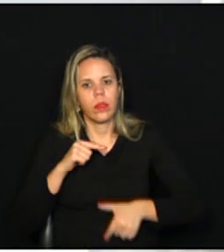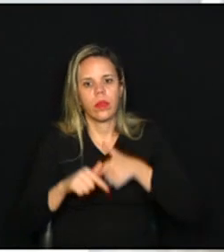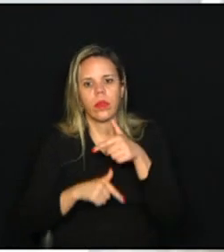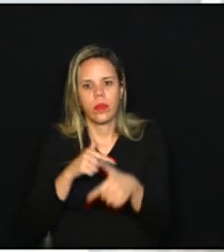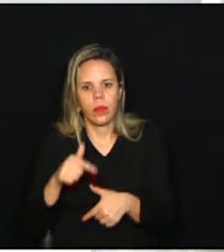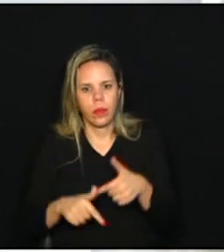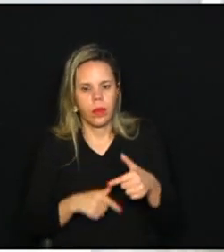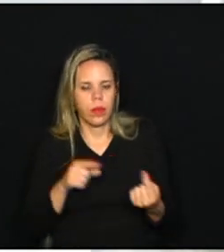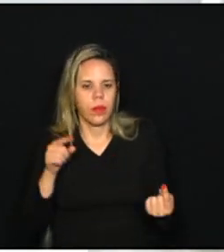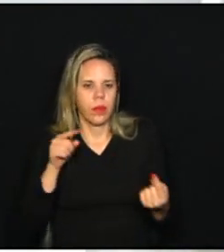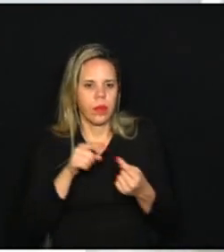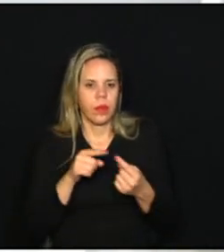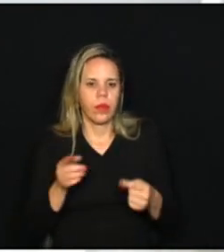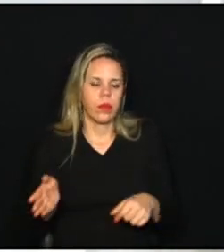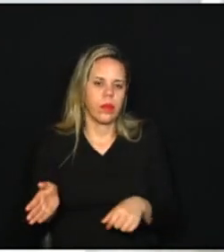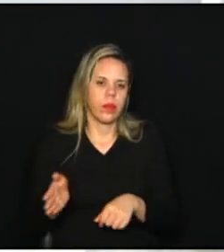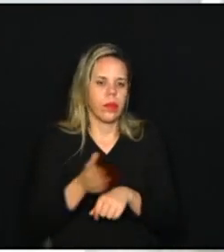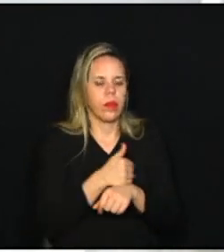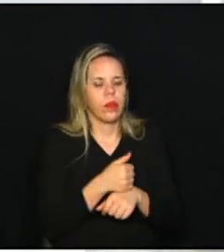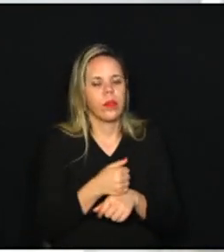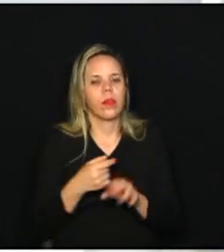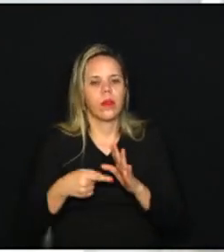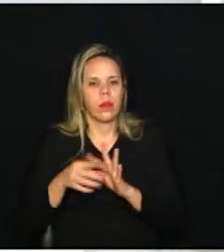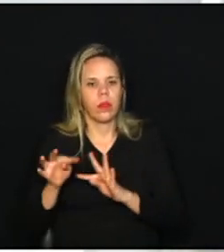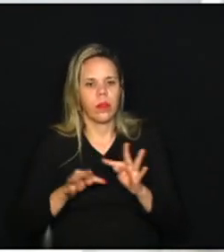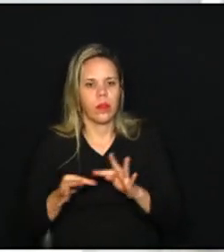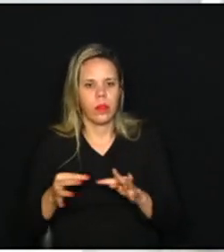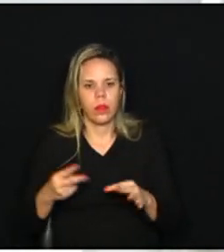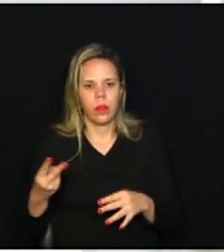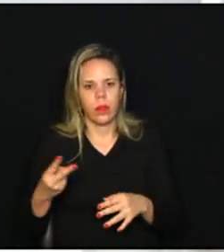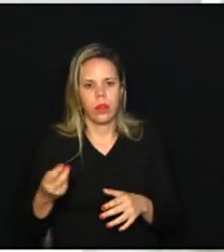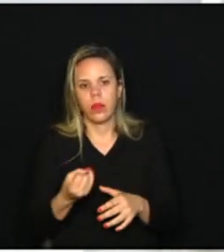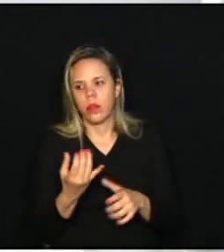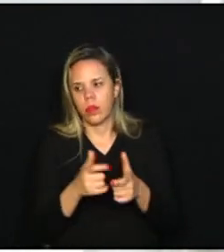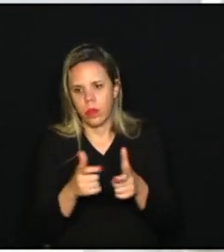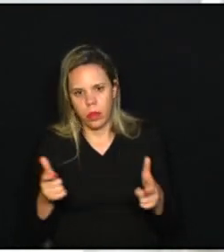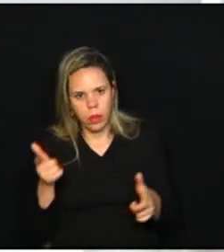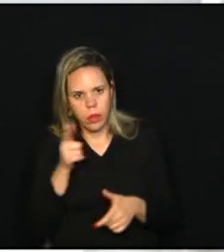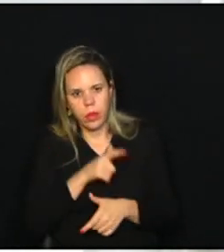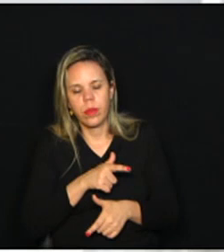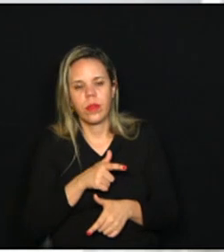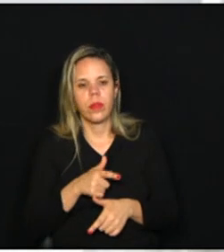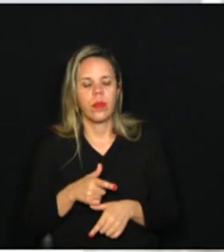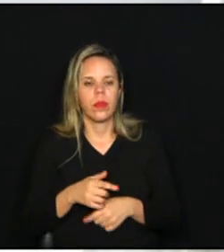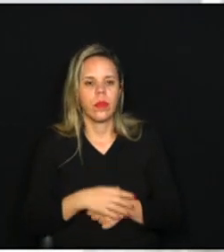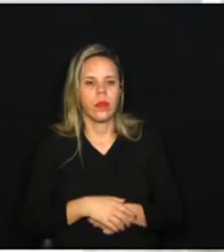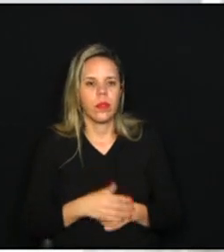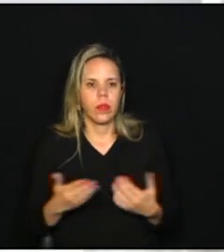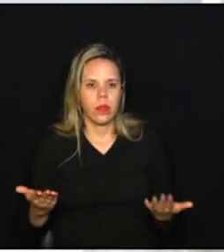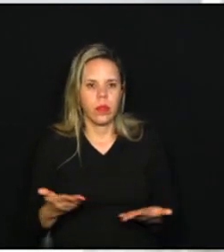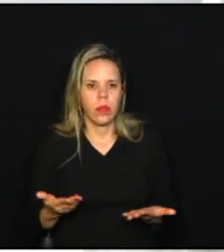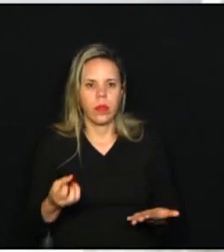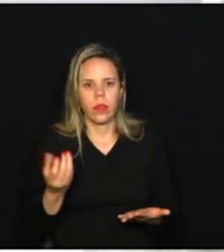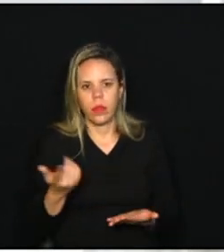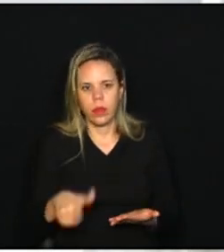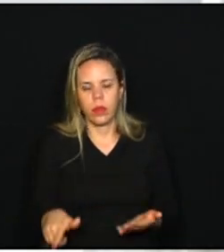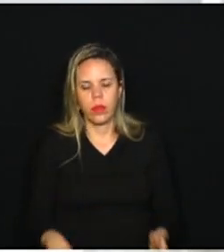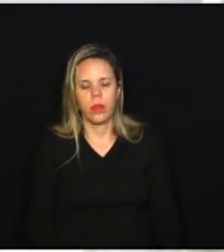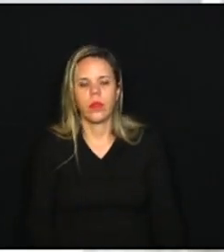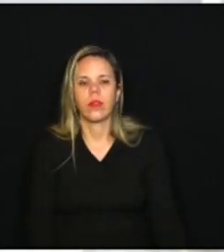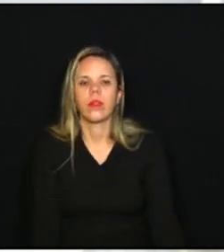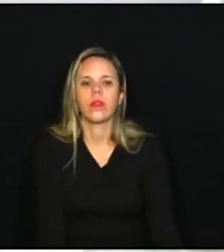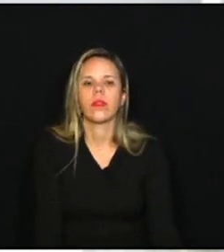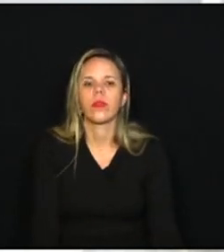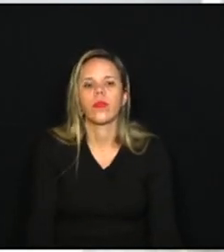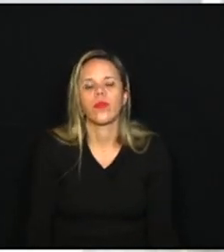no sentido de antecipação. Já na segunda onda nós conseguimos nos antecipar, agora novamente, né, hoje